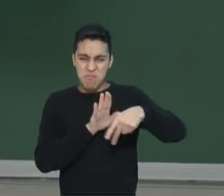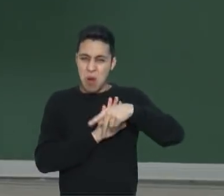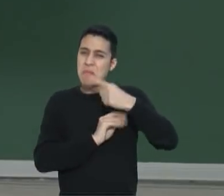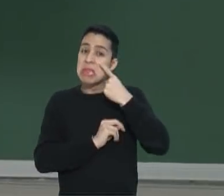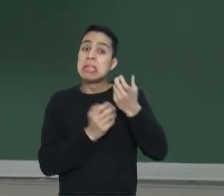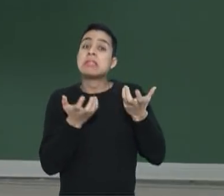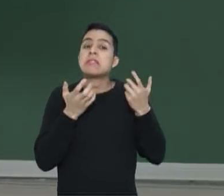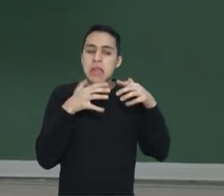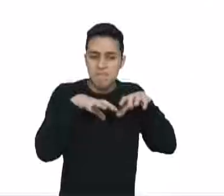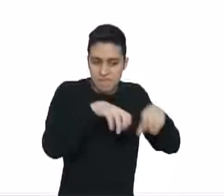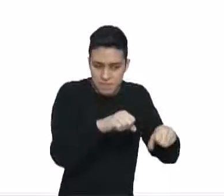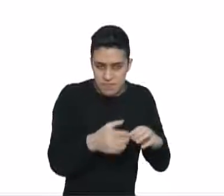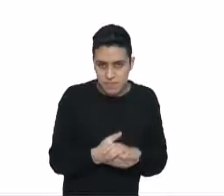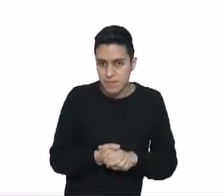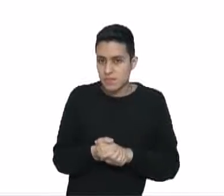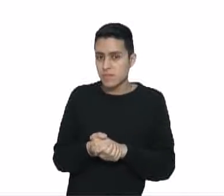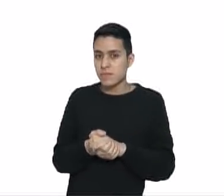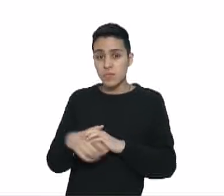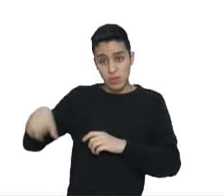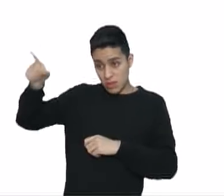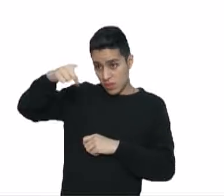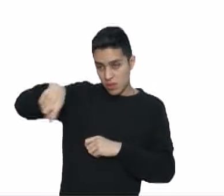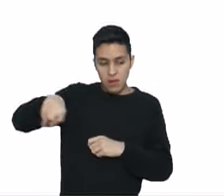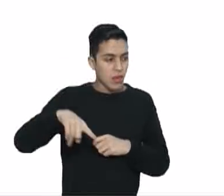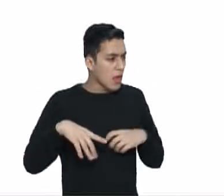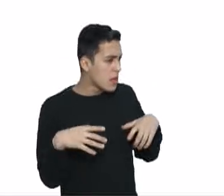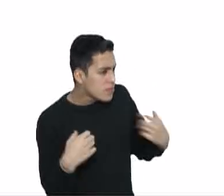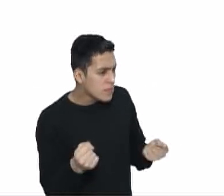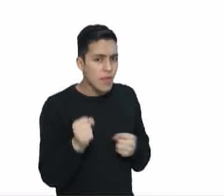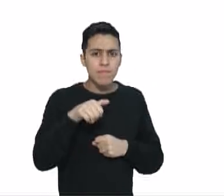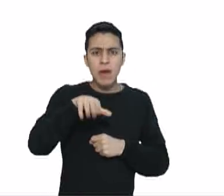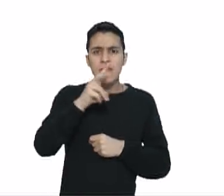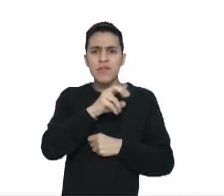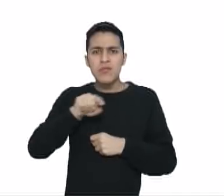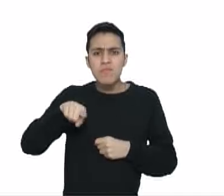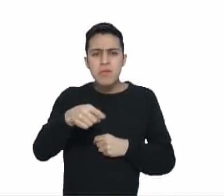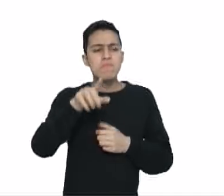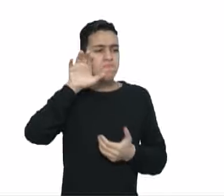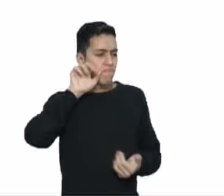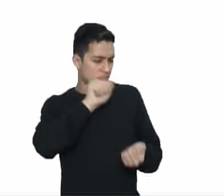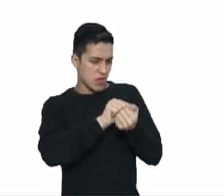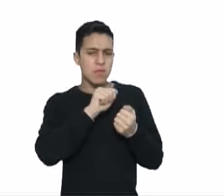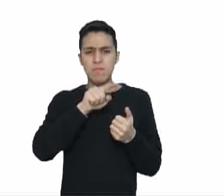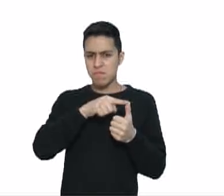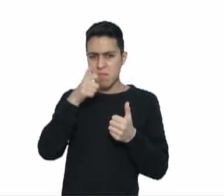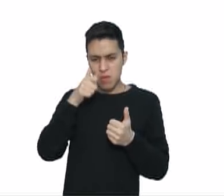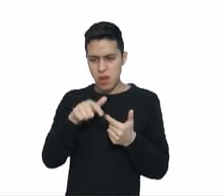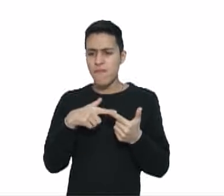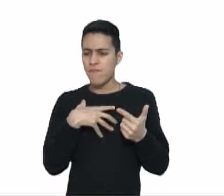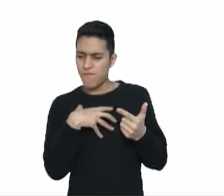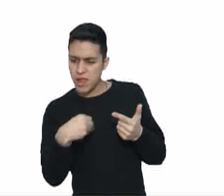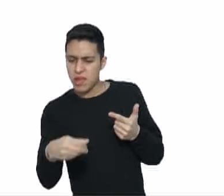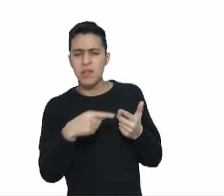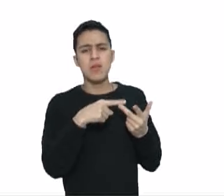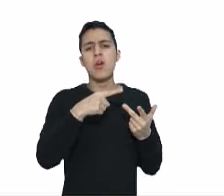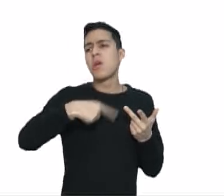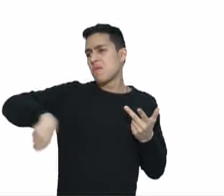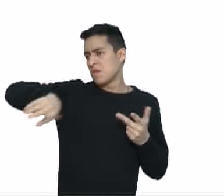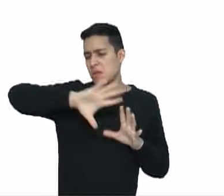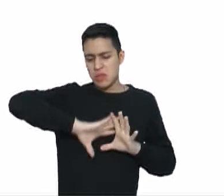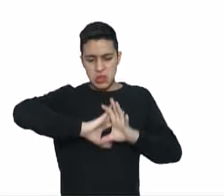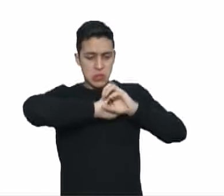dele. Acudiram ao apelo mais de 20.000 saxões, acompanhados pelas mulheres, filhos, para com